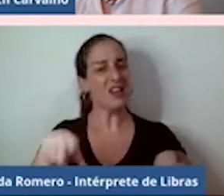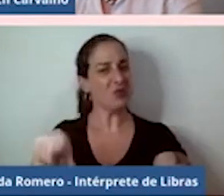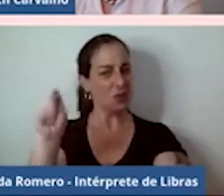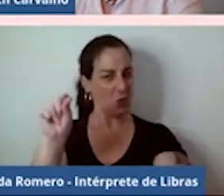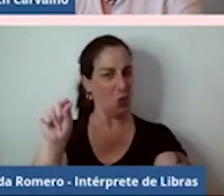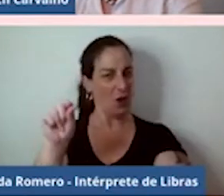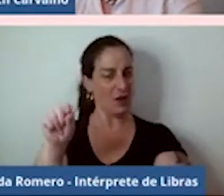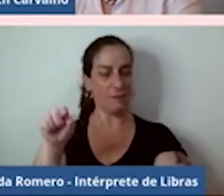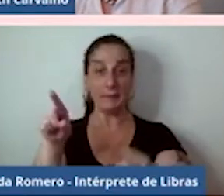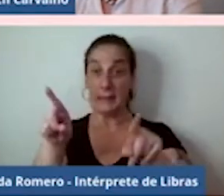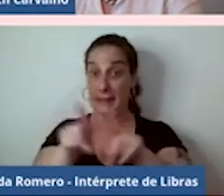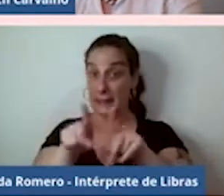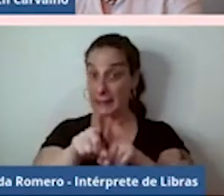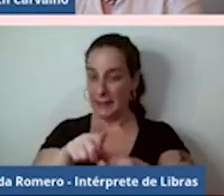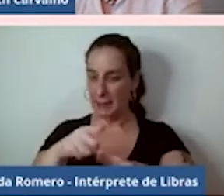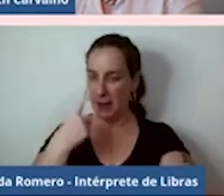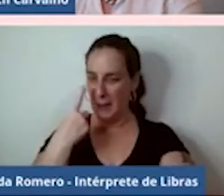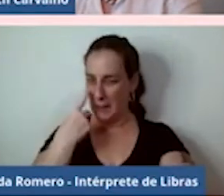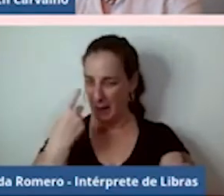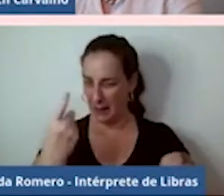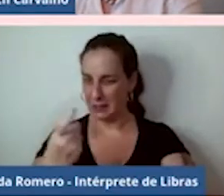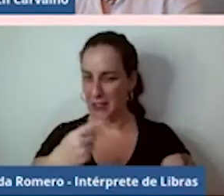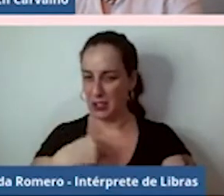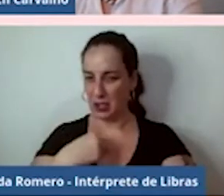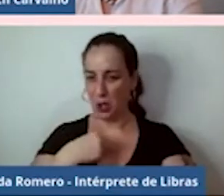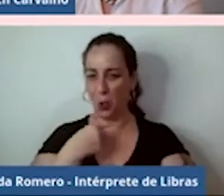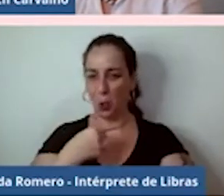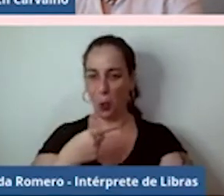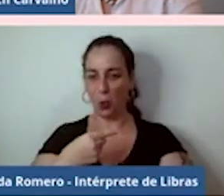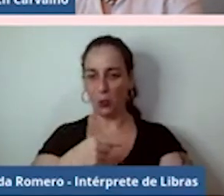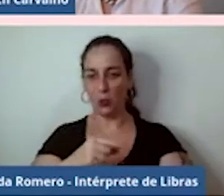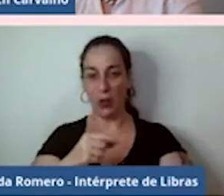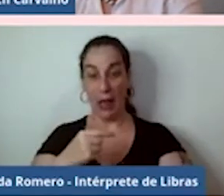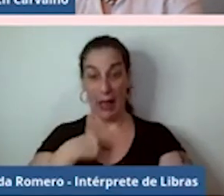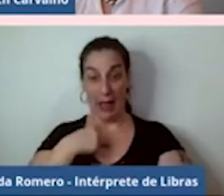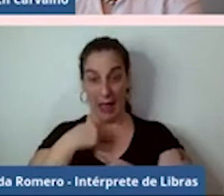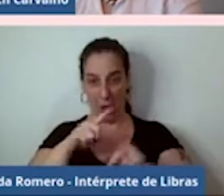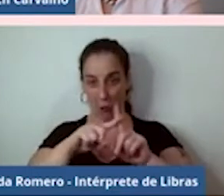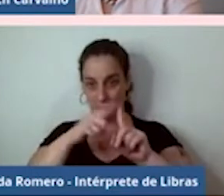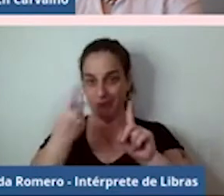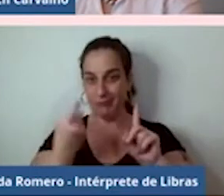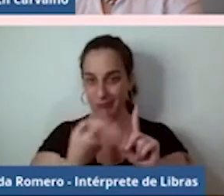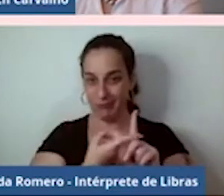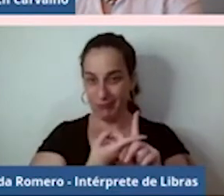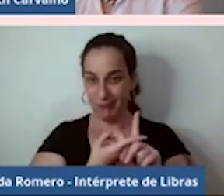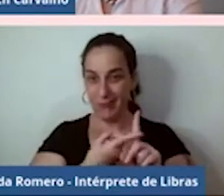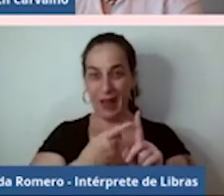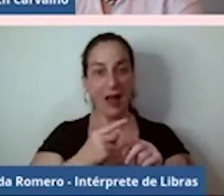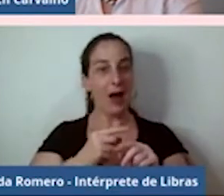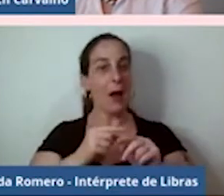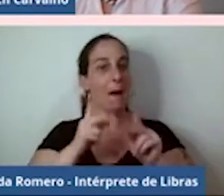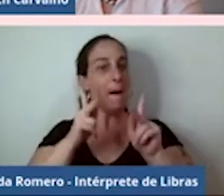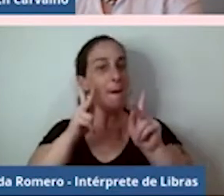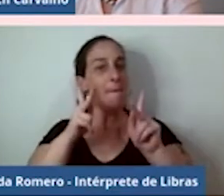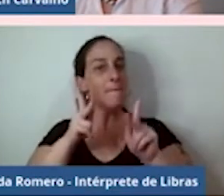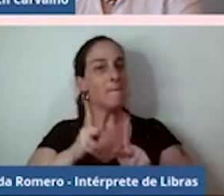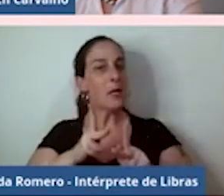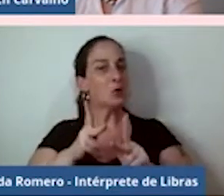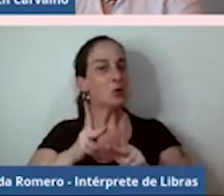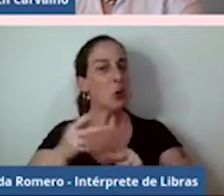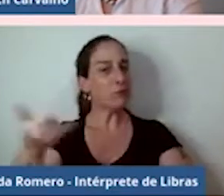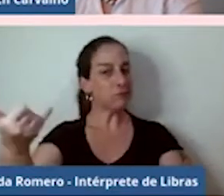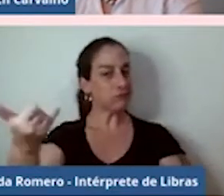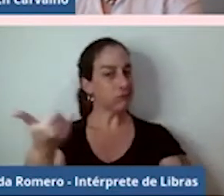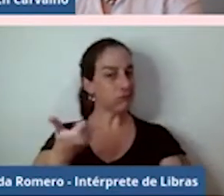é também uma coisa que eu costumo contar, que quando eu estava grávida, as pessoas chegavam para mim e diziam